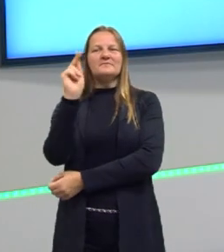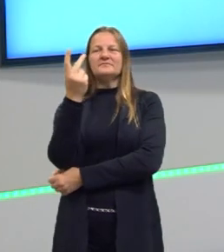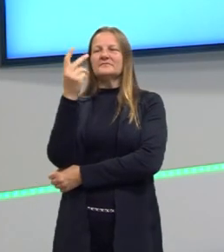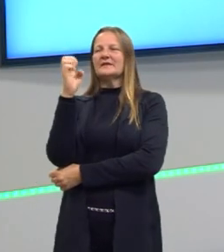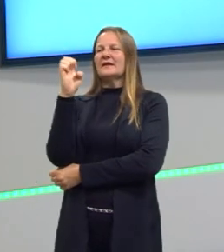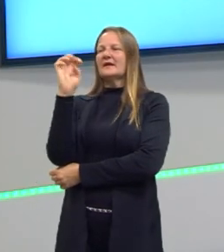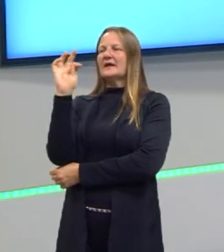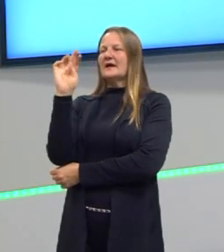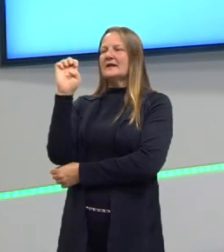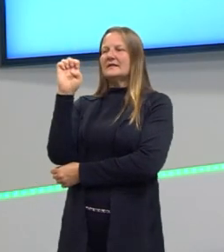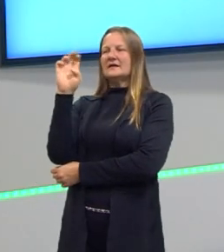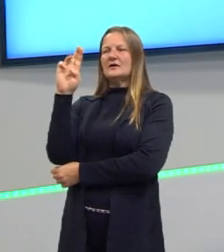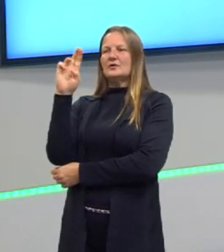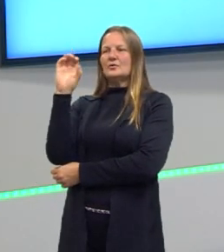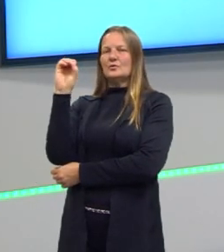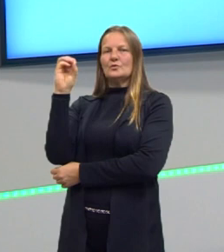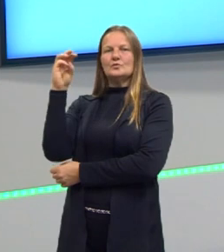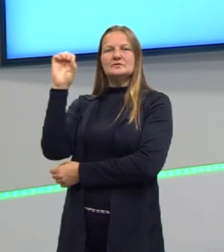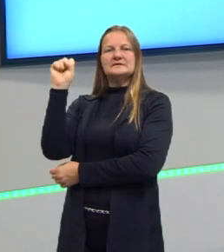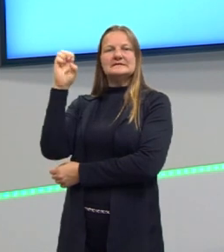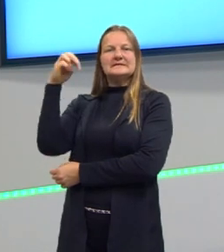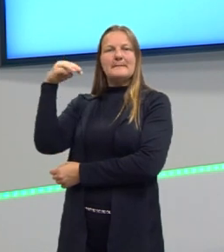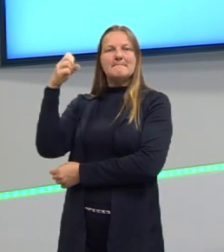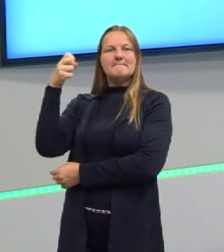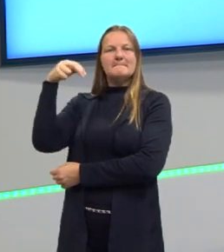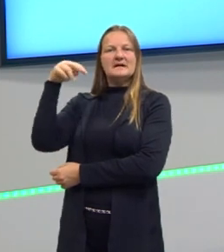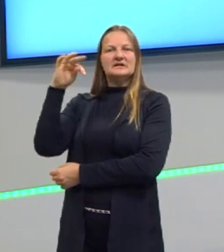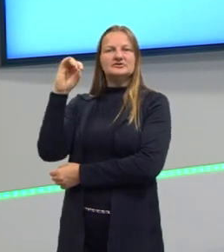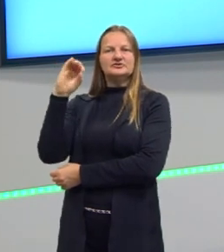portuguesa a gente fala né em espanhol heterosemanticos